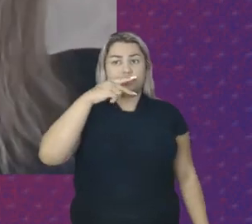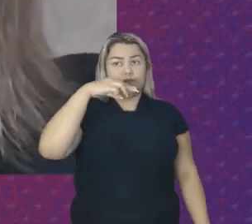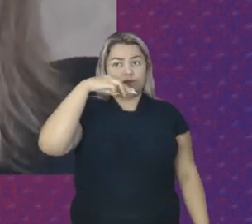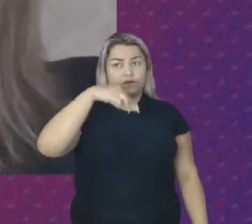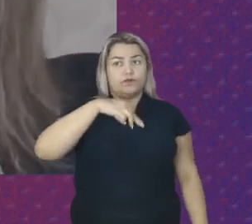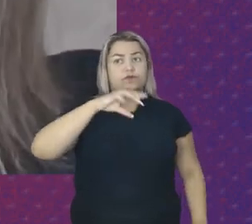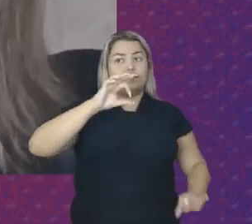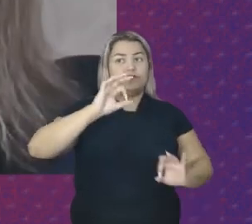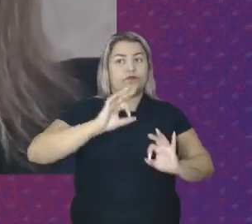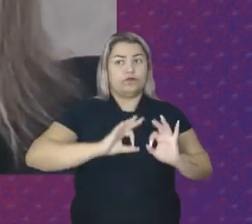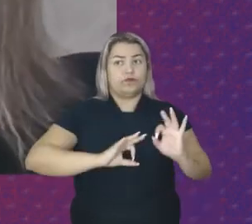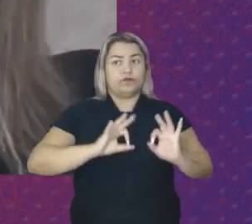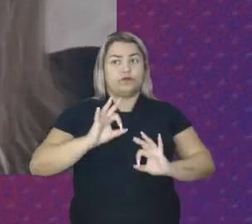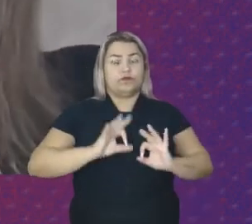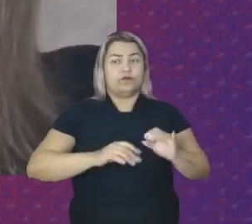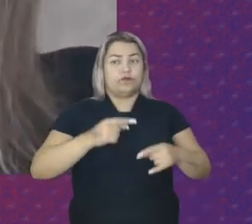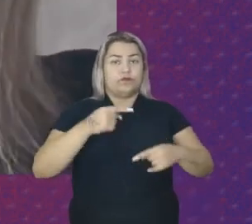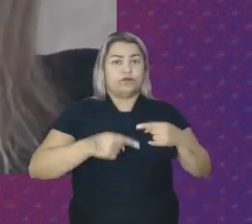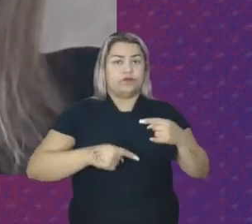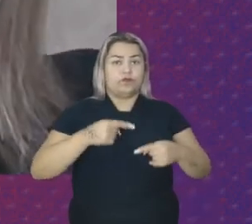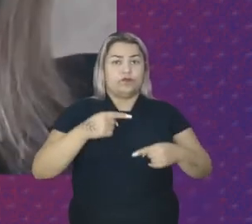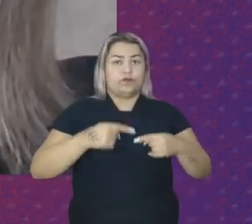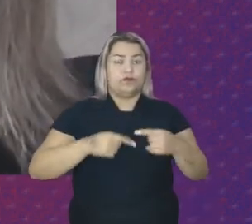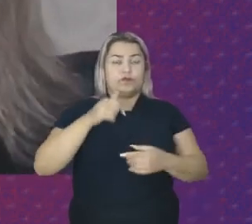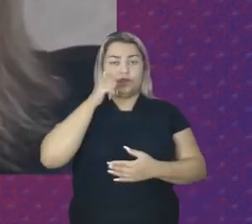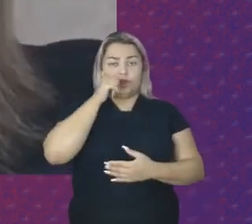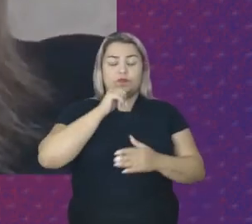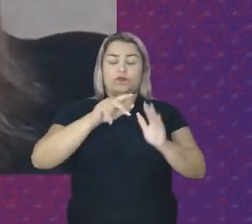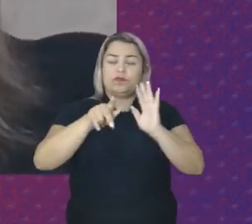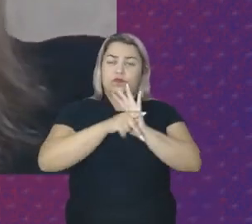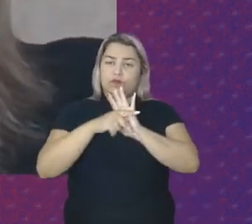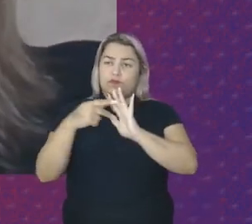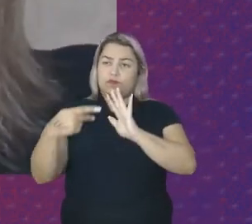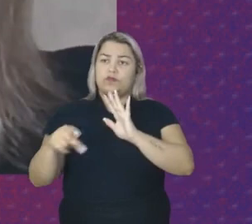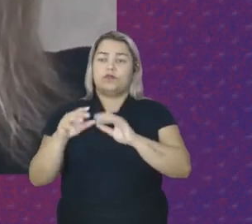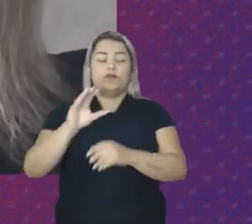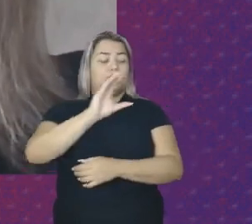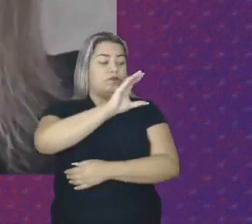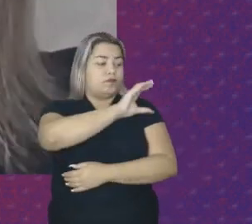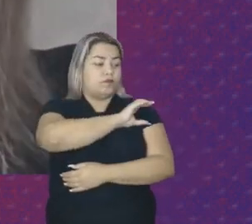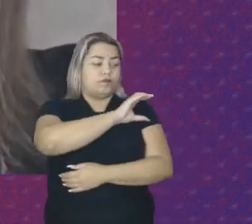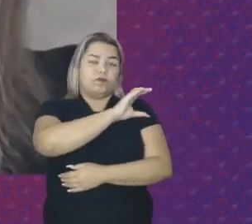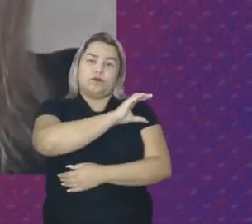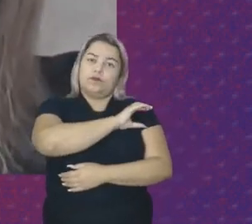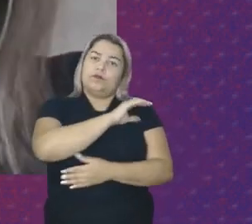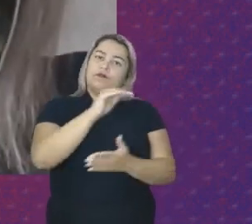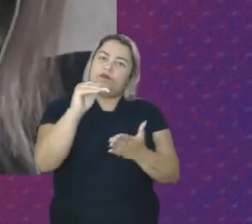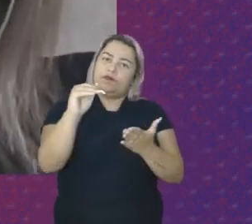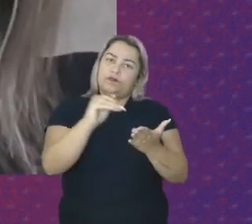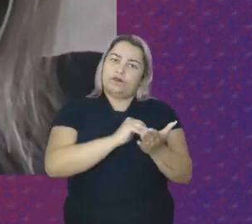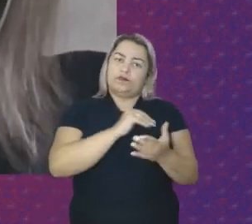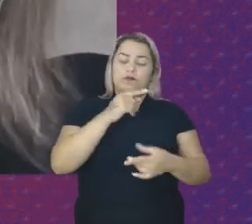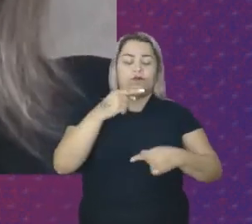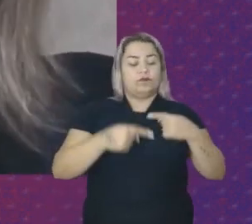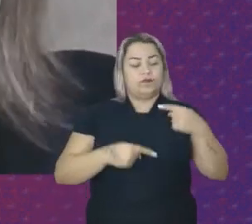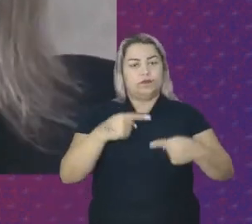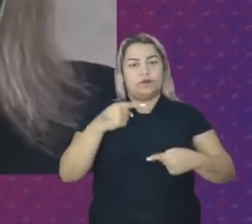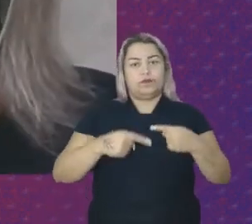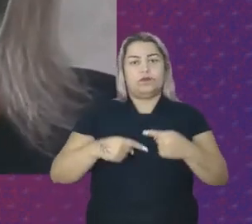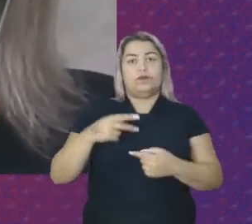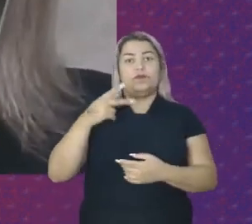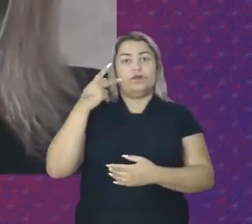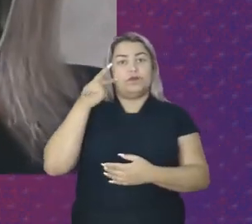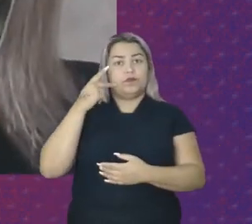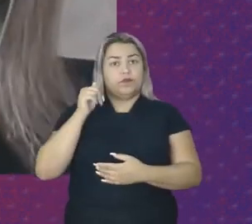dos Organismos de Políticas para as Mulheres, que são as coordenadorias, as secretarias de políticas para as mulheres,